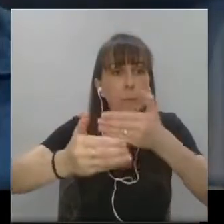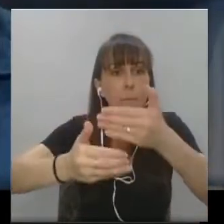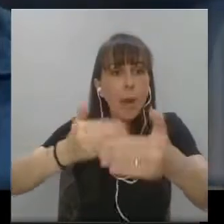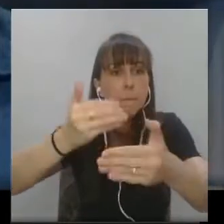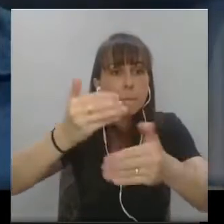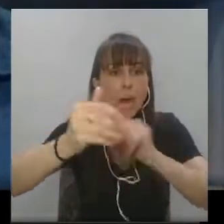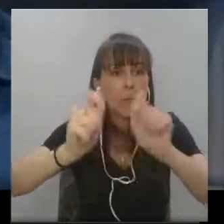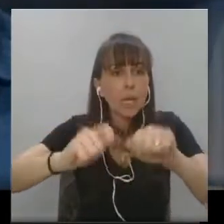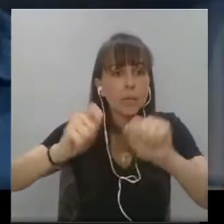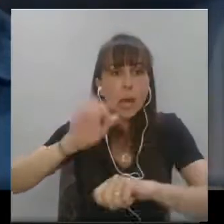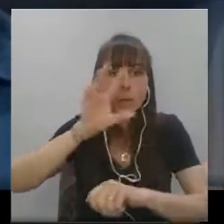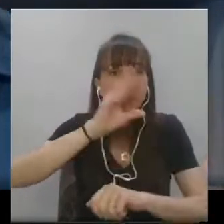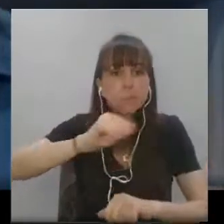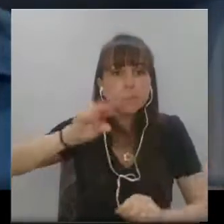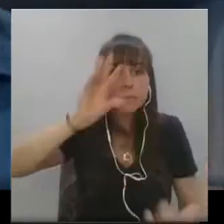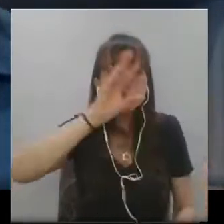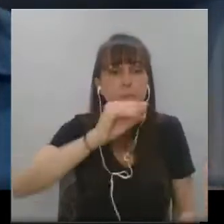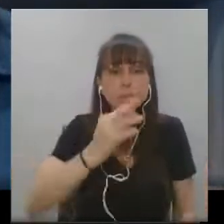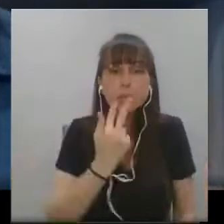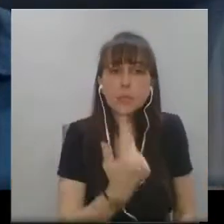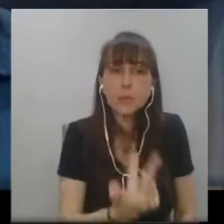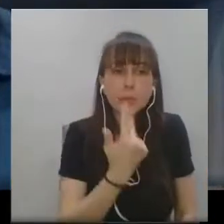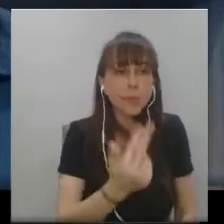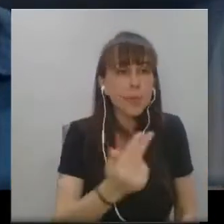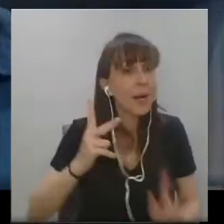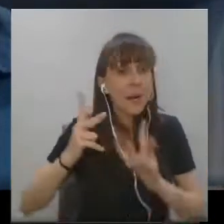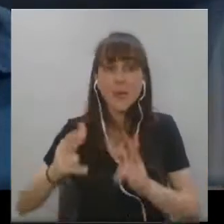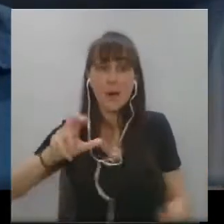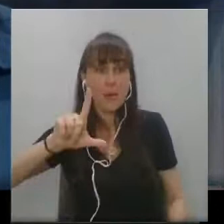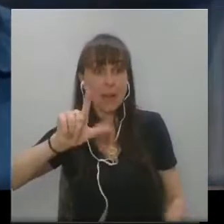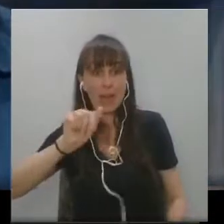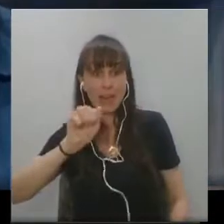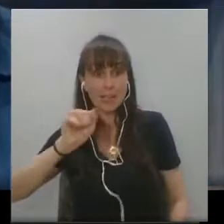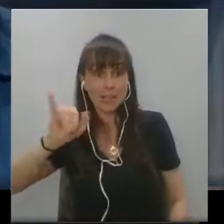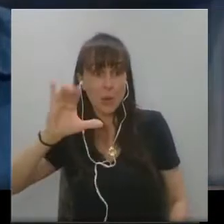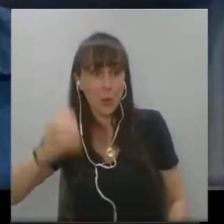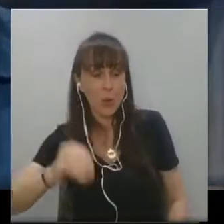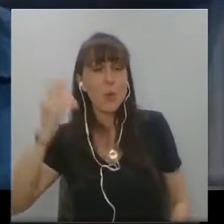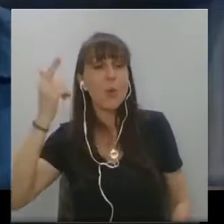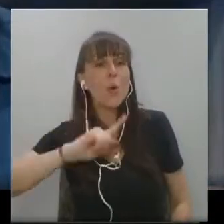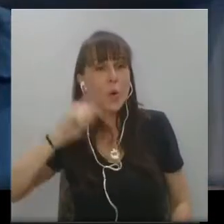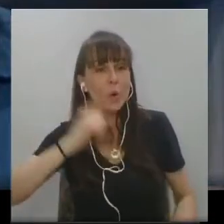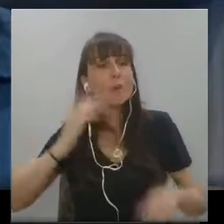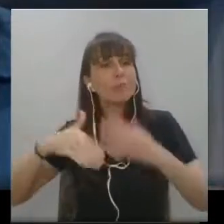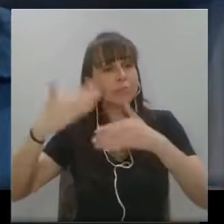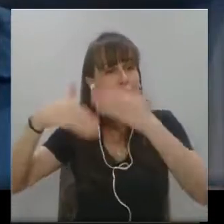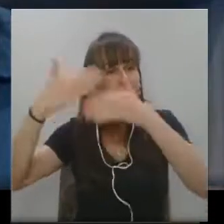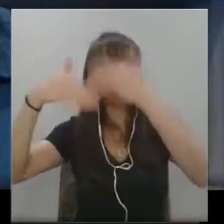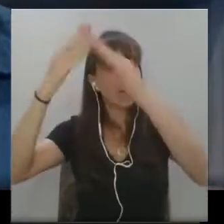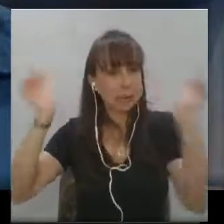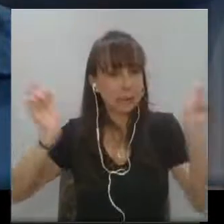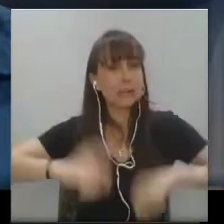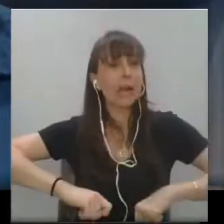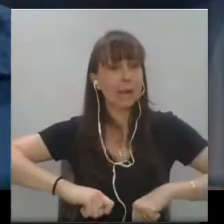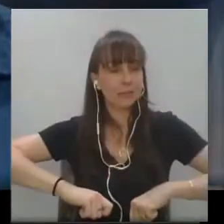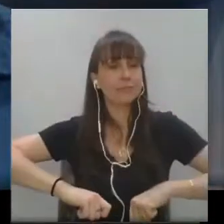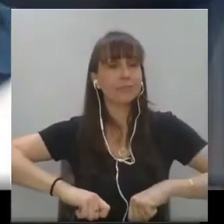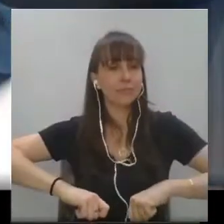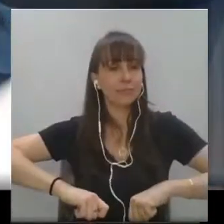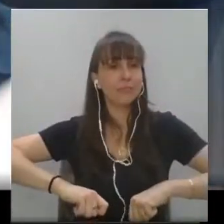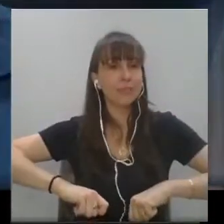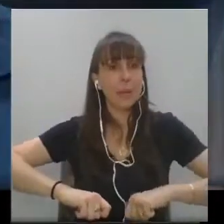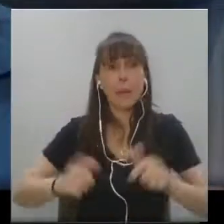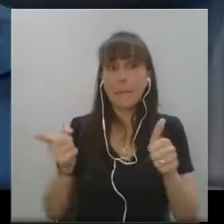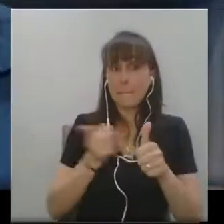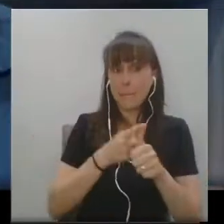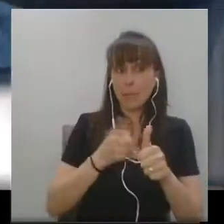está se naturalizando. Da mesma forma, os clássicos, é uma busca de habilidades, né, que você tem que se desenvolver ao longo do tempo mesmo. Então, o ideal é primeiro ler